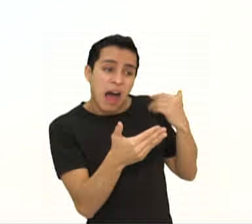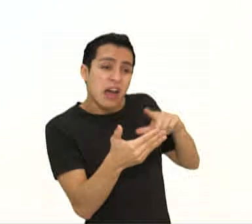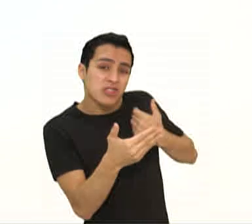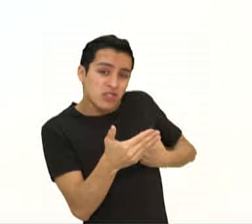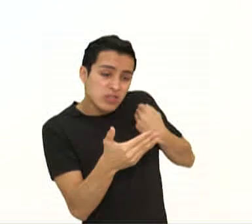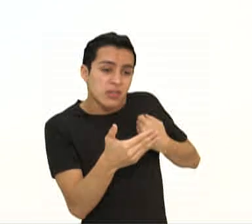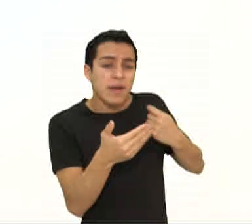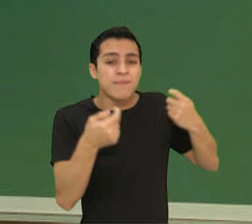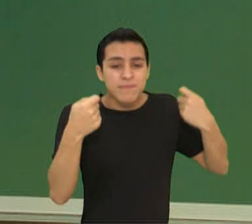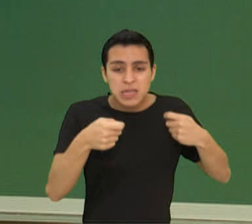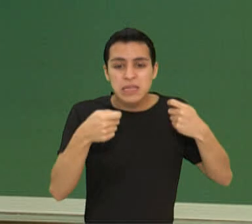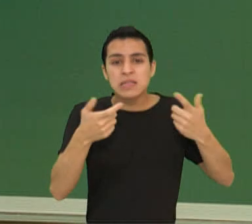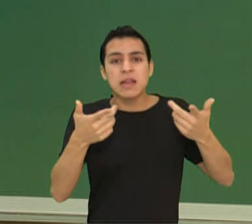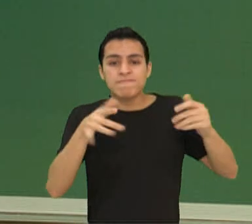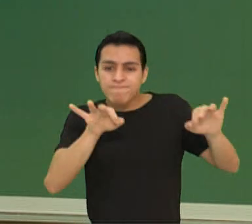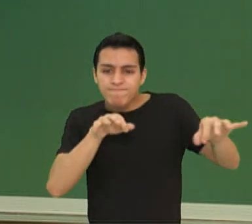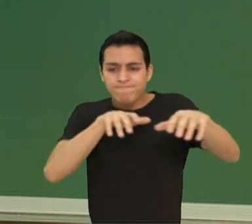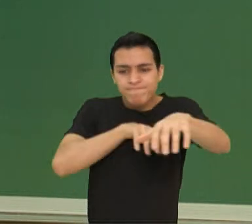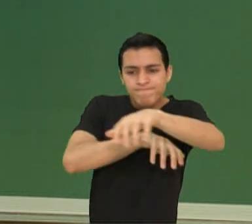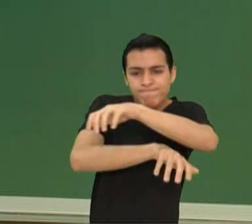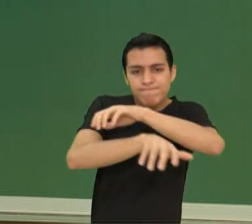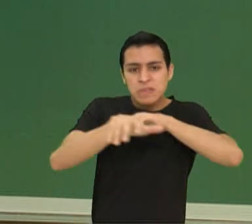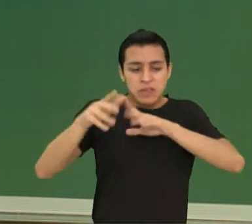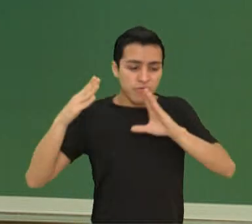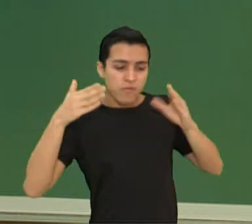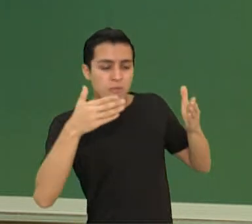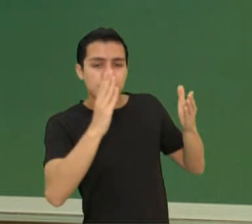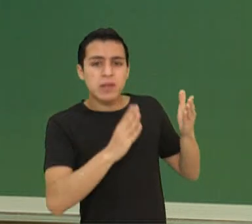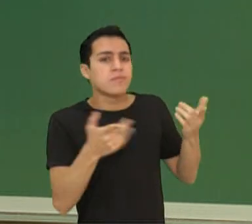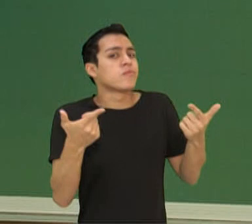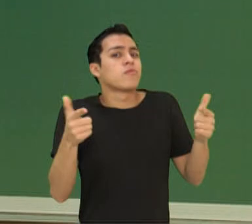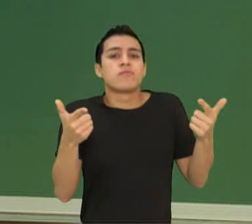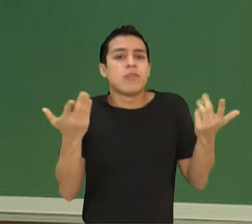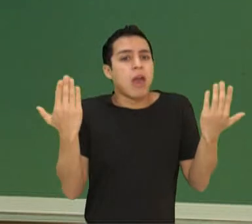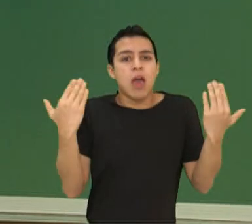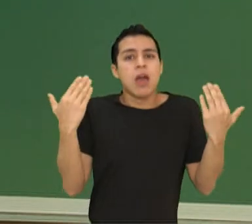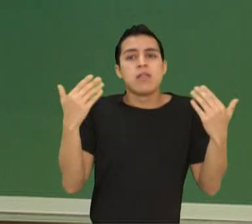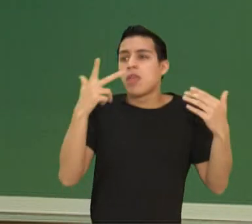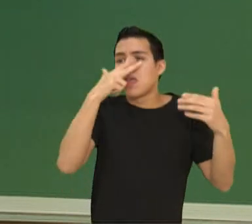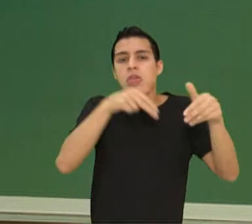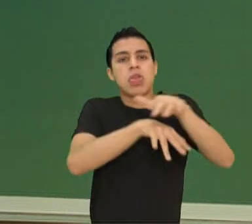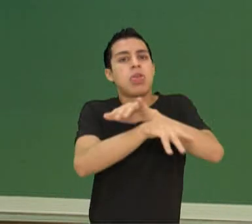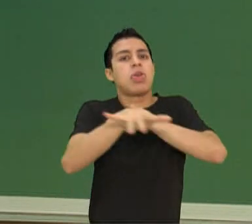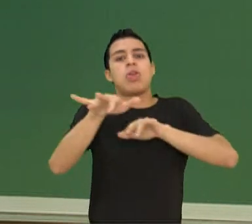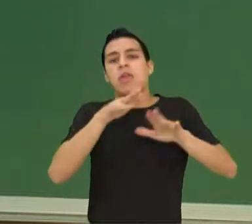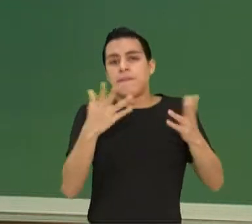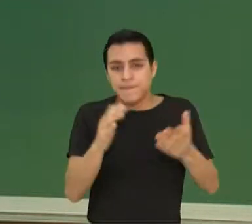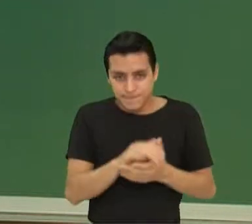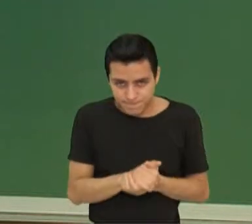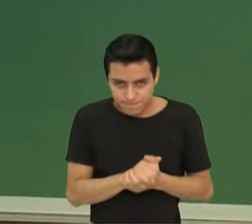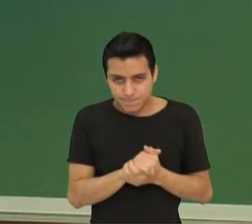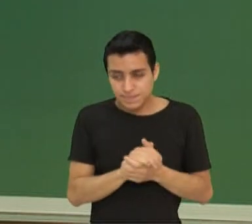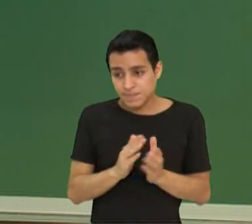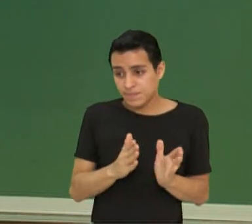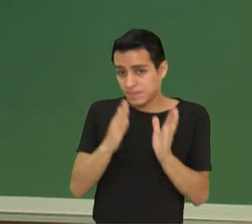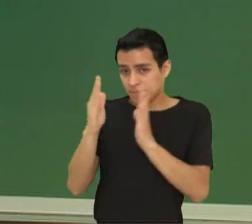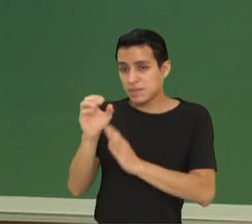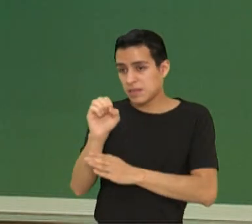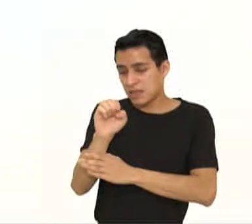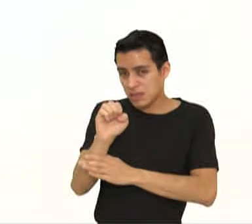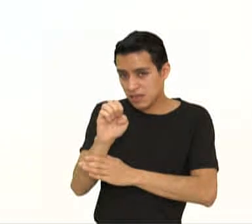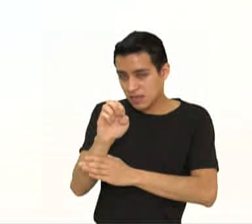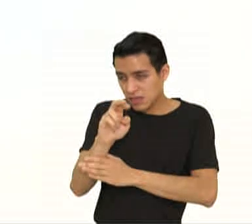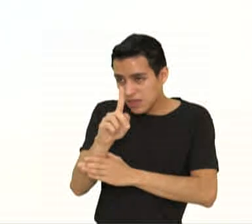momento. Não tinha uma organização voltada para o Brasil, né? Vamos lá. Se passarmos a Sérgio Buarque de